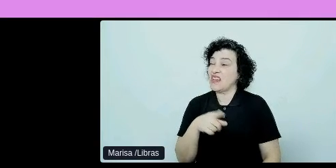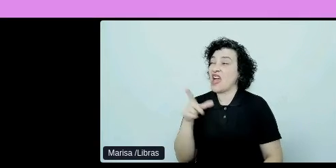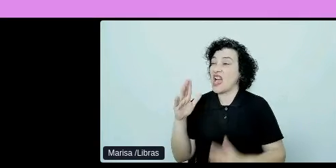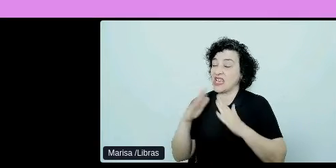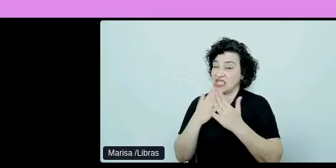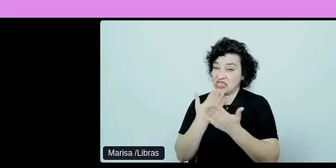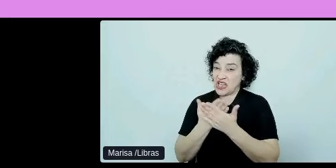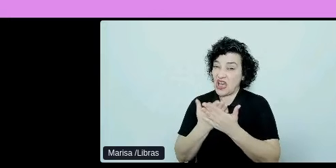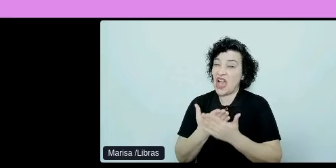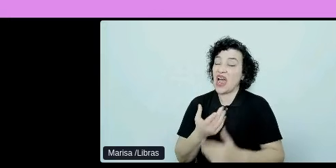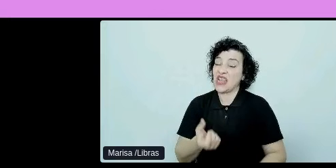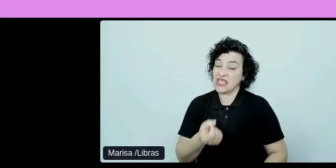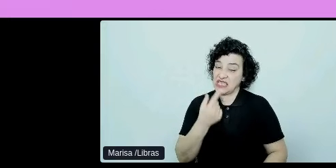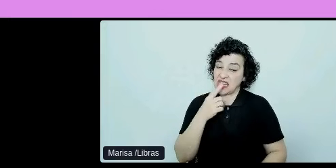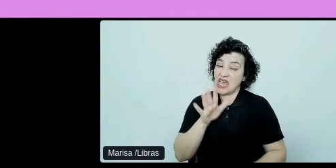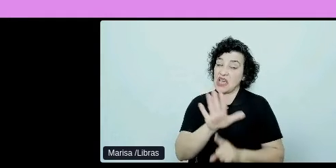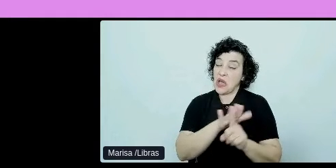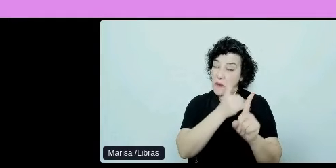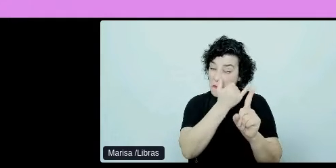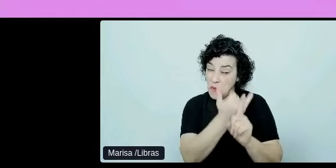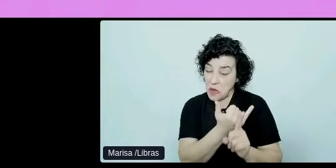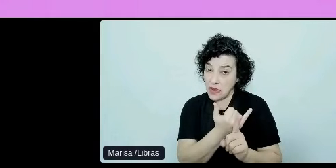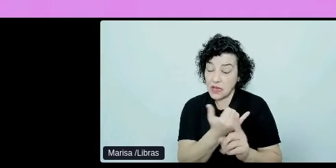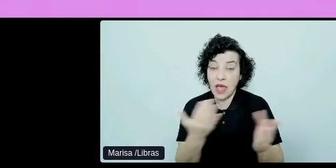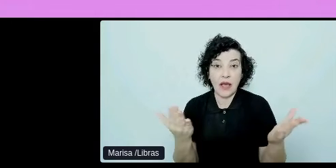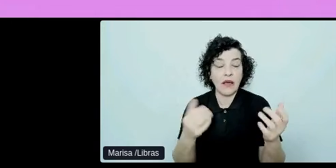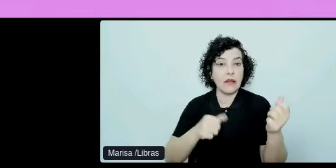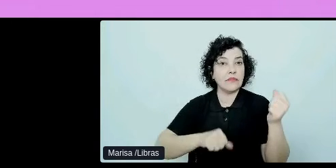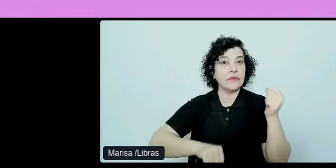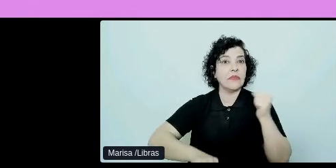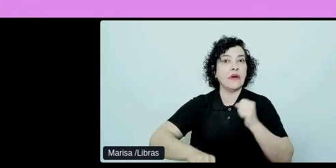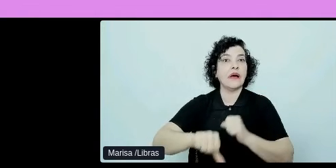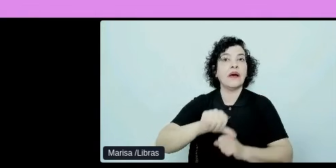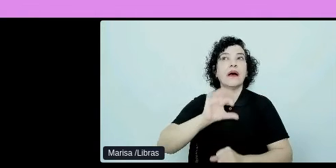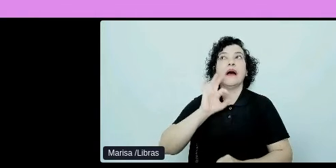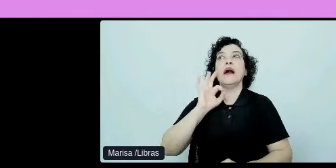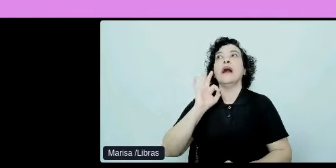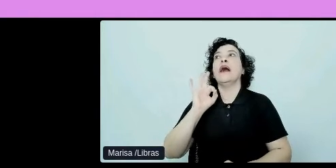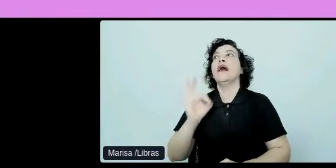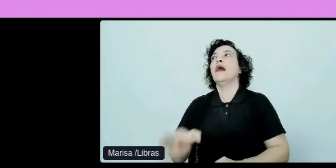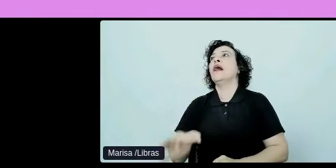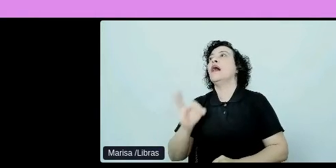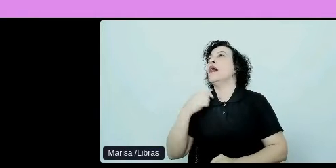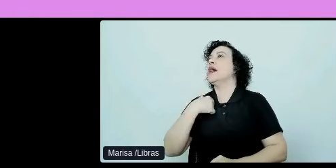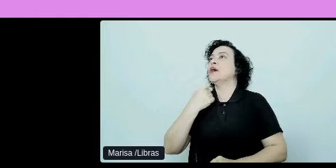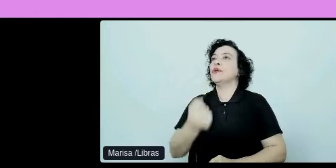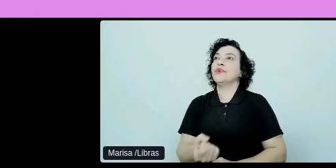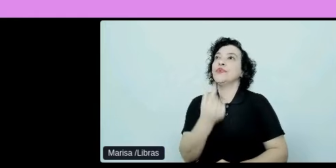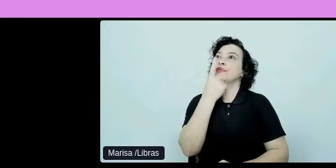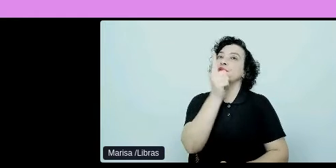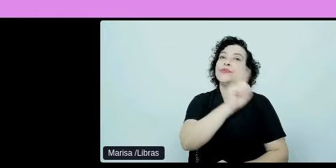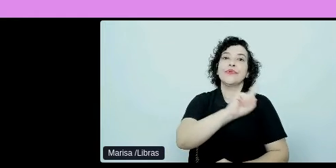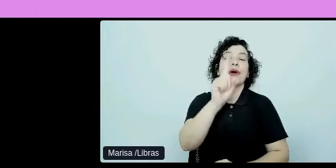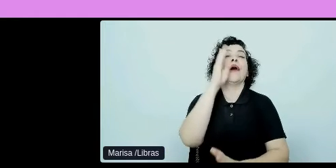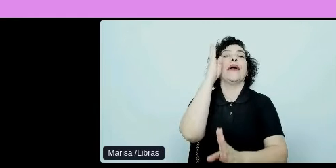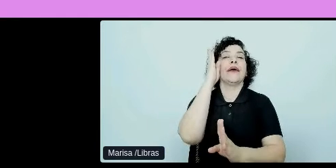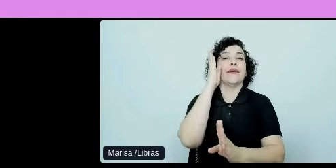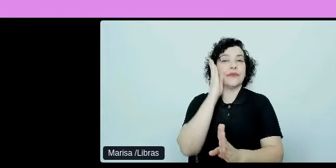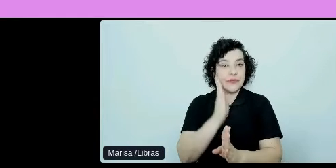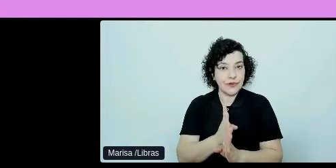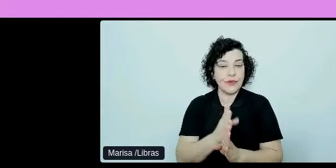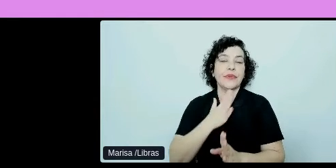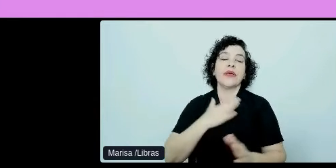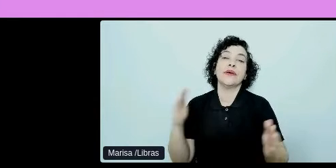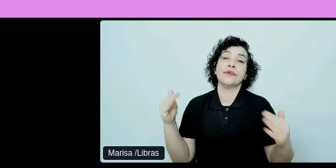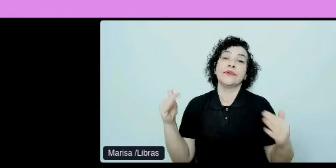bullying, agora você não é mais uma pessoa estranha. Você é só autista e tá tudo bem, porque existe um monte de gente no mundo